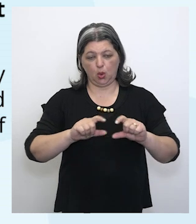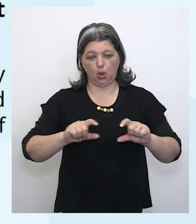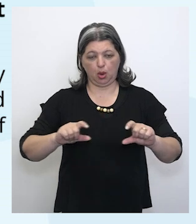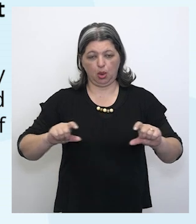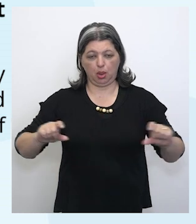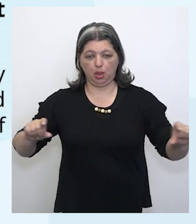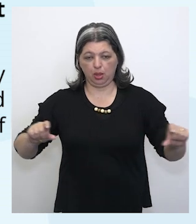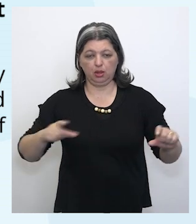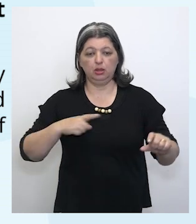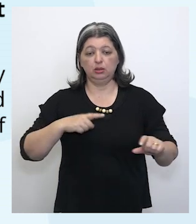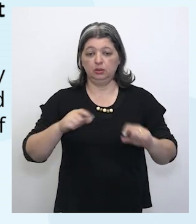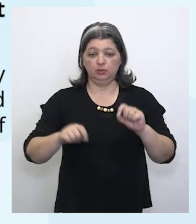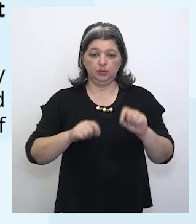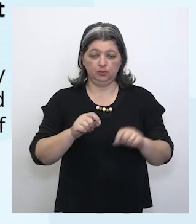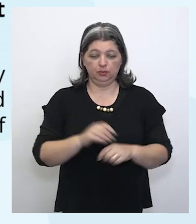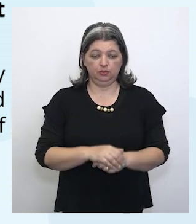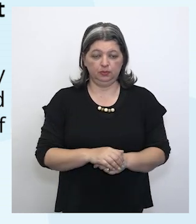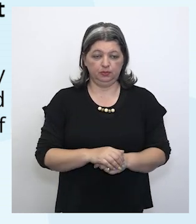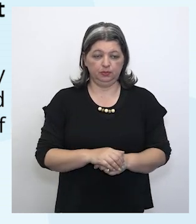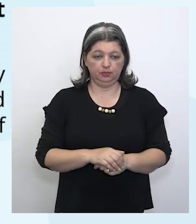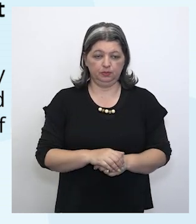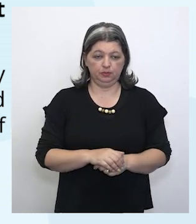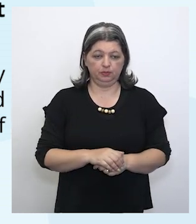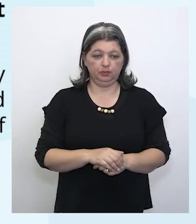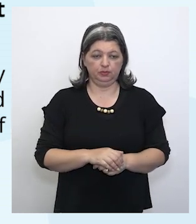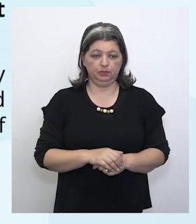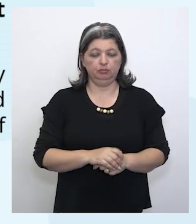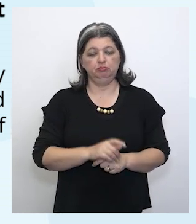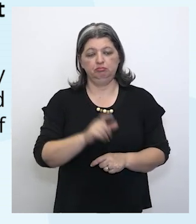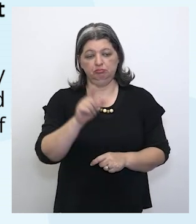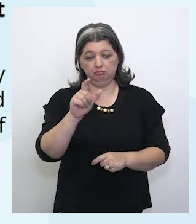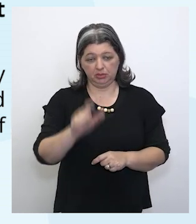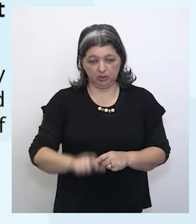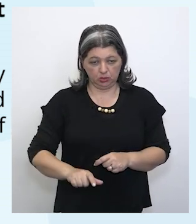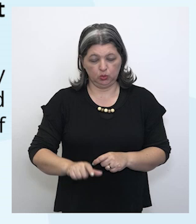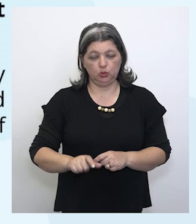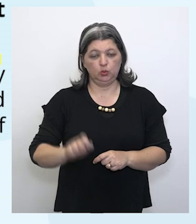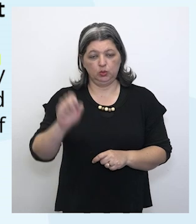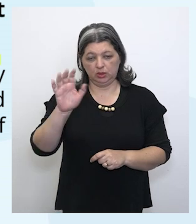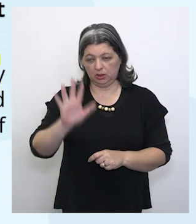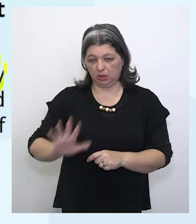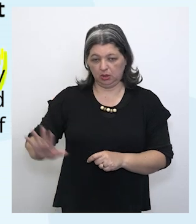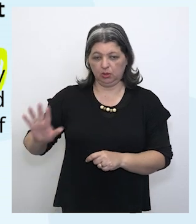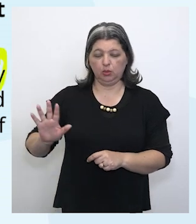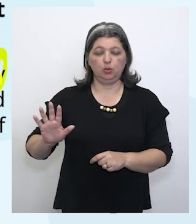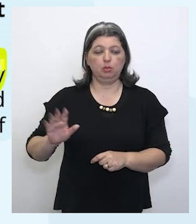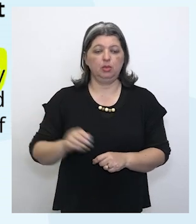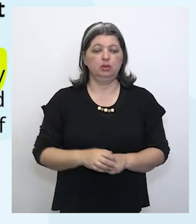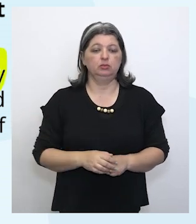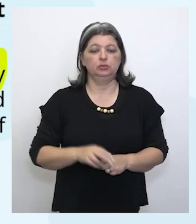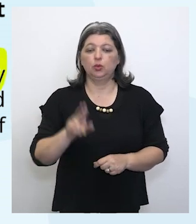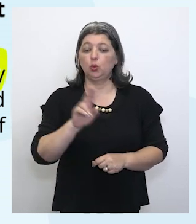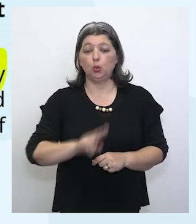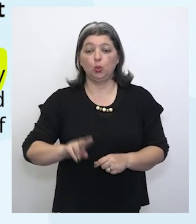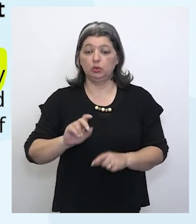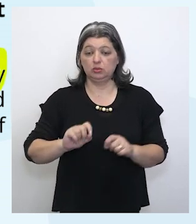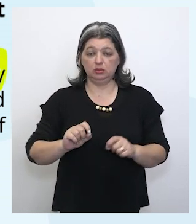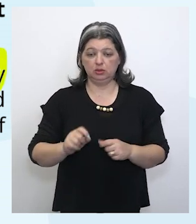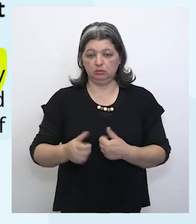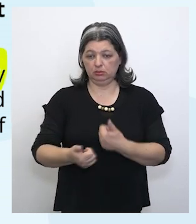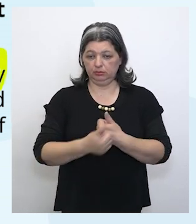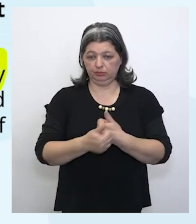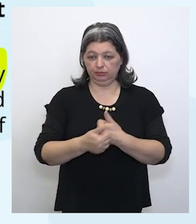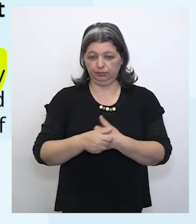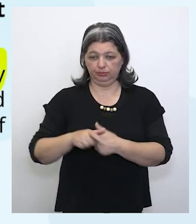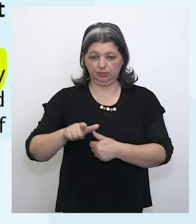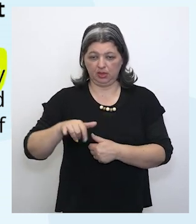tem um cidadão médio europeu usa aproximadamente, ó, de novo o LY aqui, ó. 4